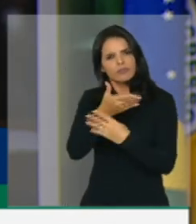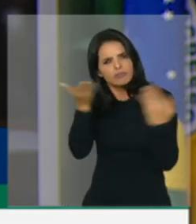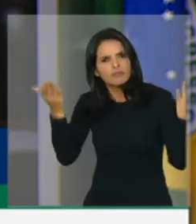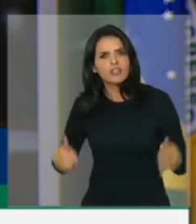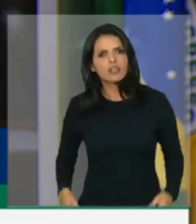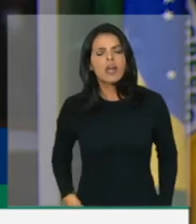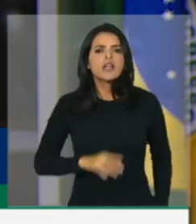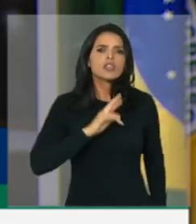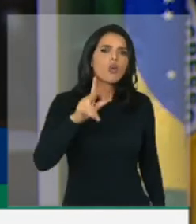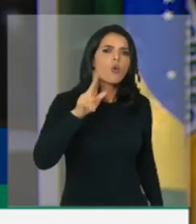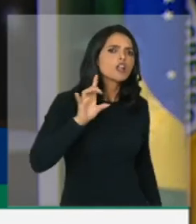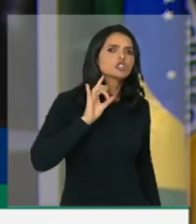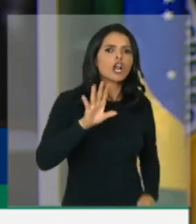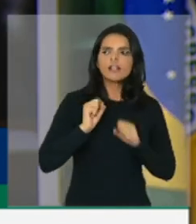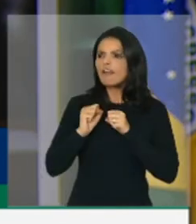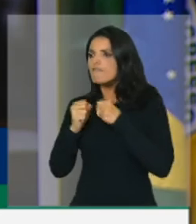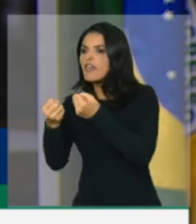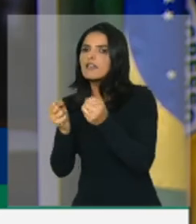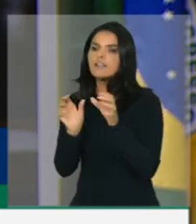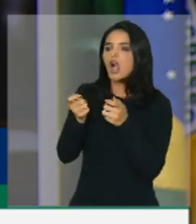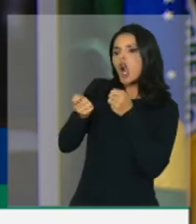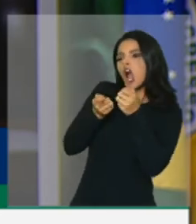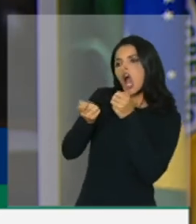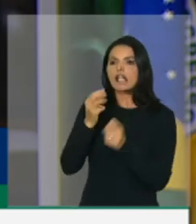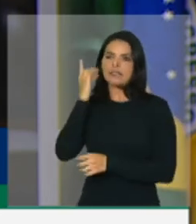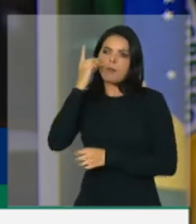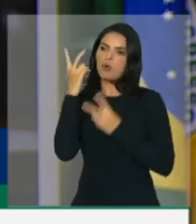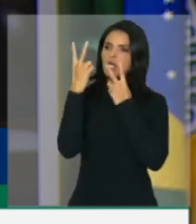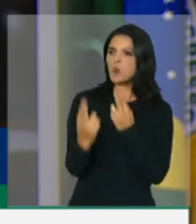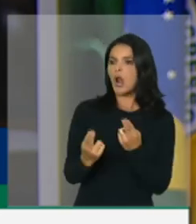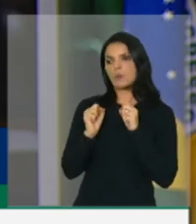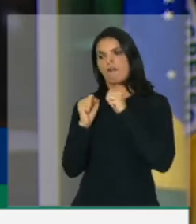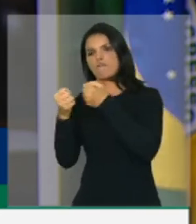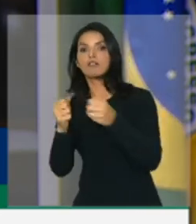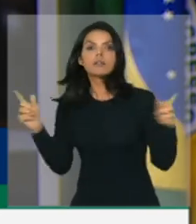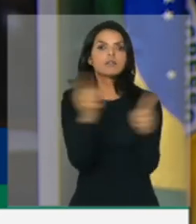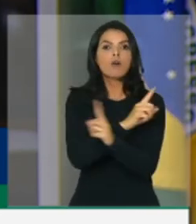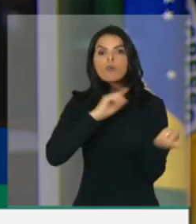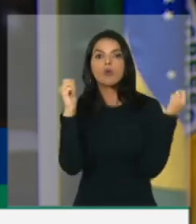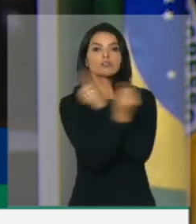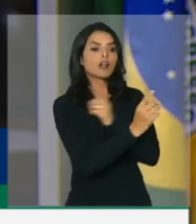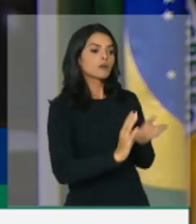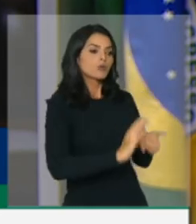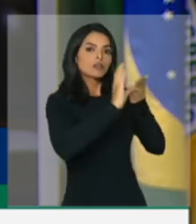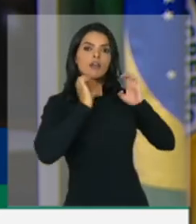se trata de defesa corporativa, que pelo contrário, há conselho de ética que